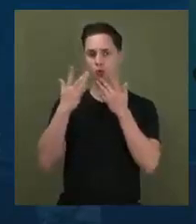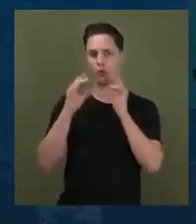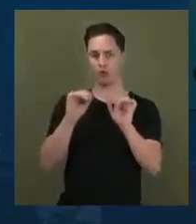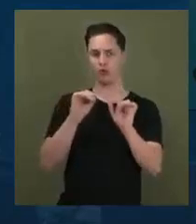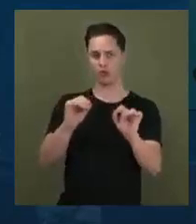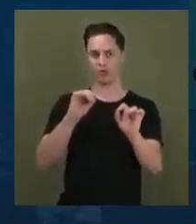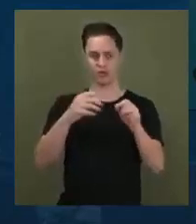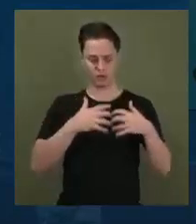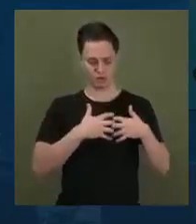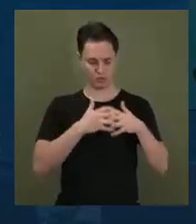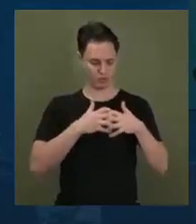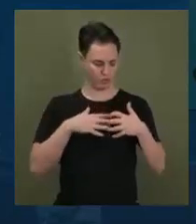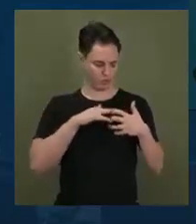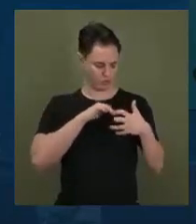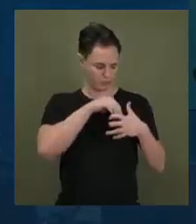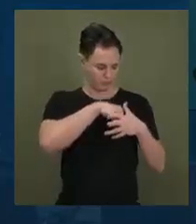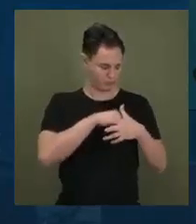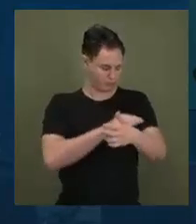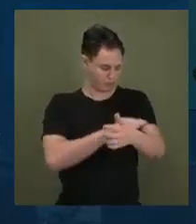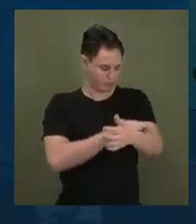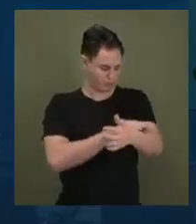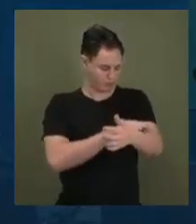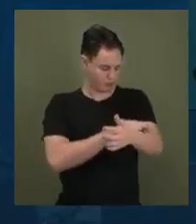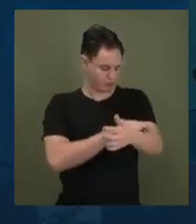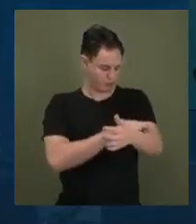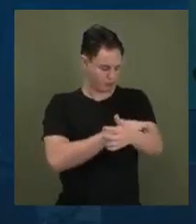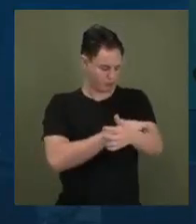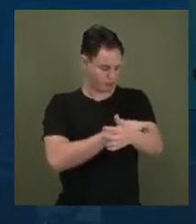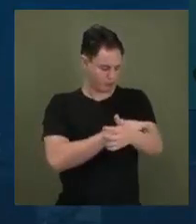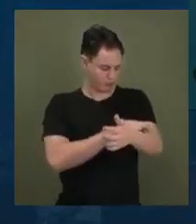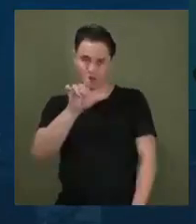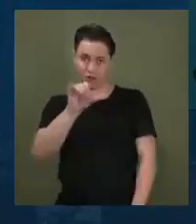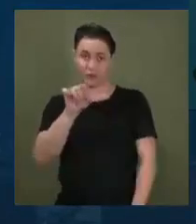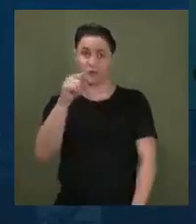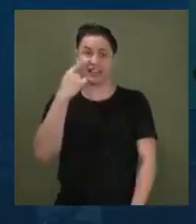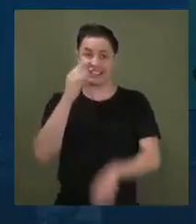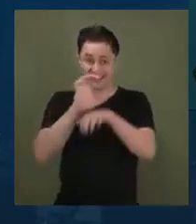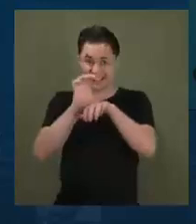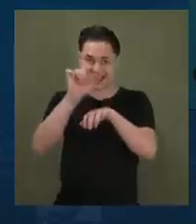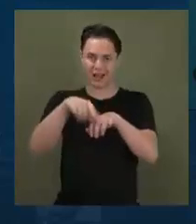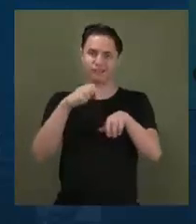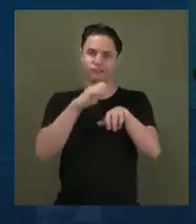endotélio, mostrando a proteína spike. Esse ferrugem é a proteína spike no endotélio.